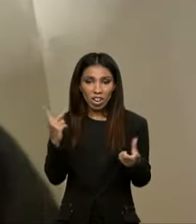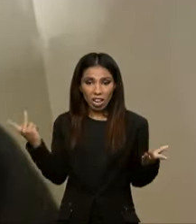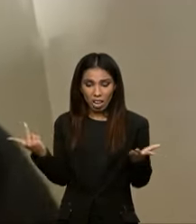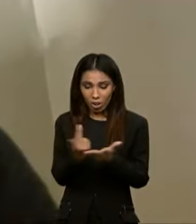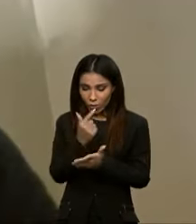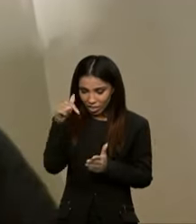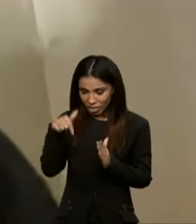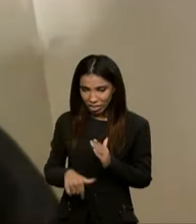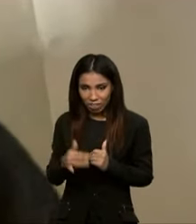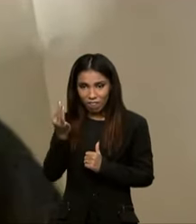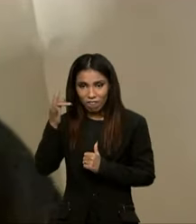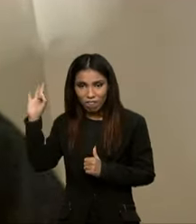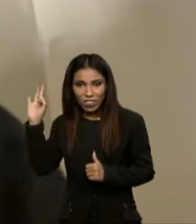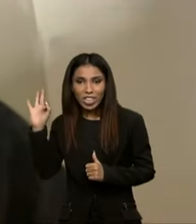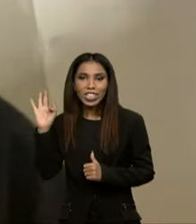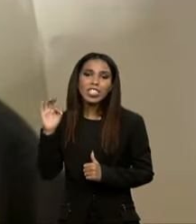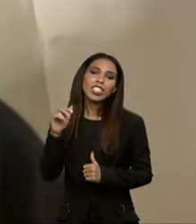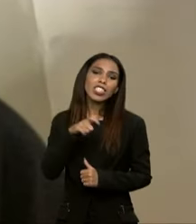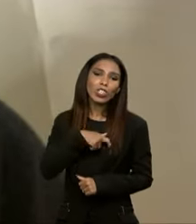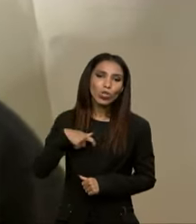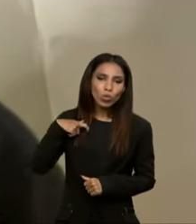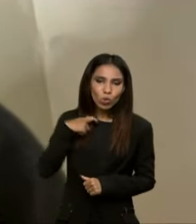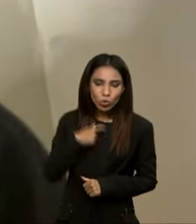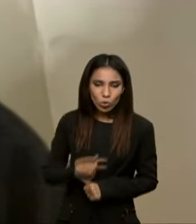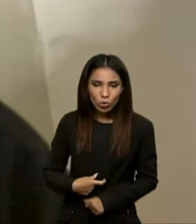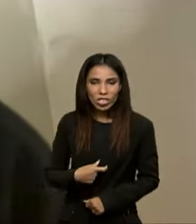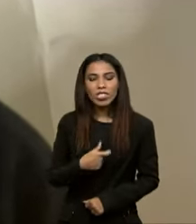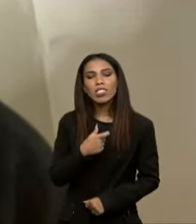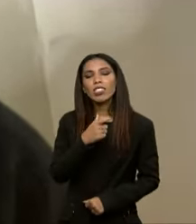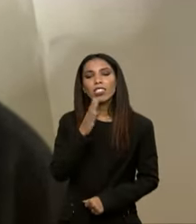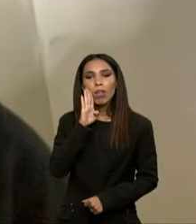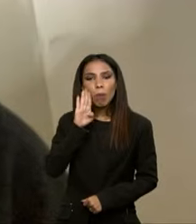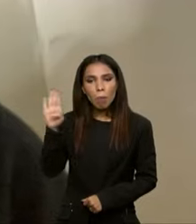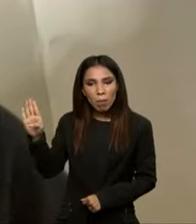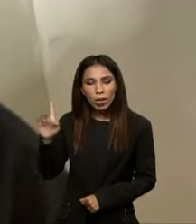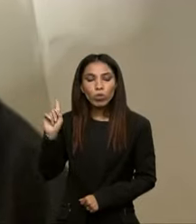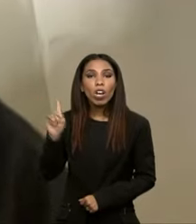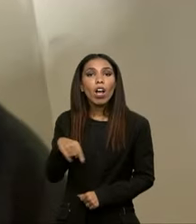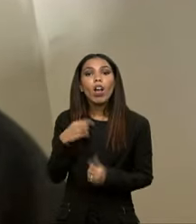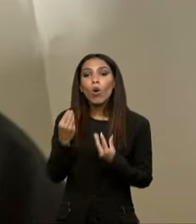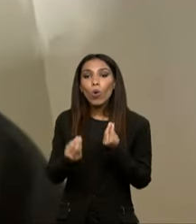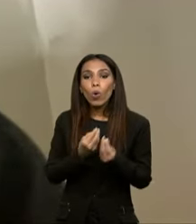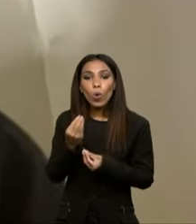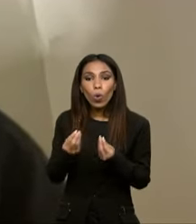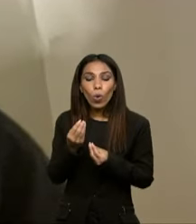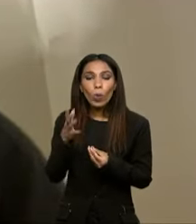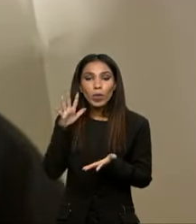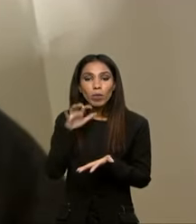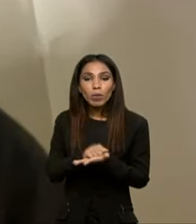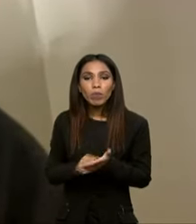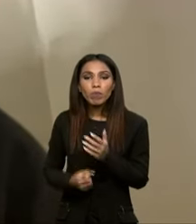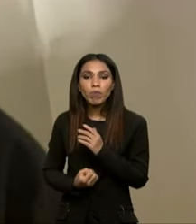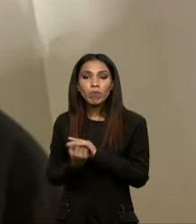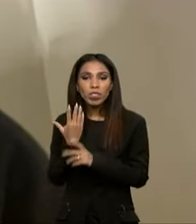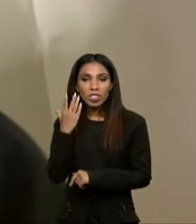na França, na Suíça, na Bélgica. E a maneira que a gente encontrou de fazer isso é de criar um documentário feito para a rede social, feito